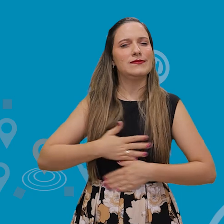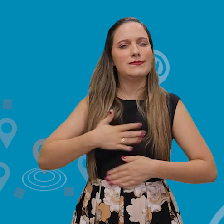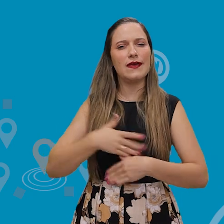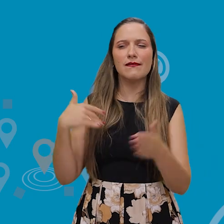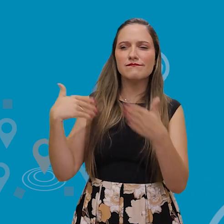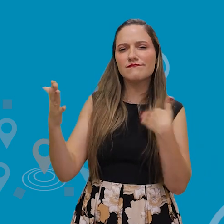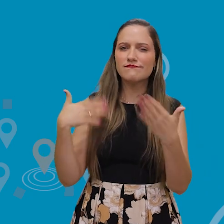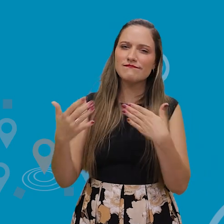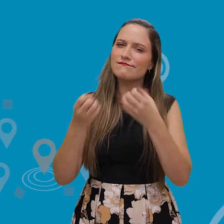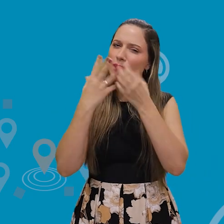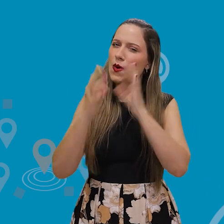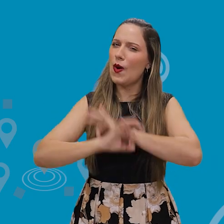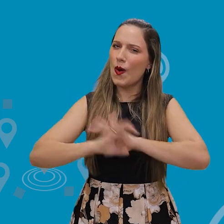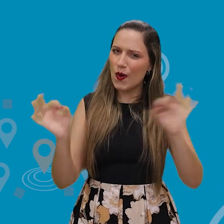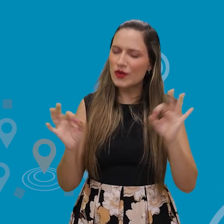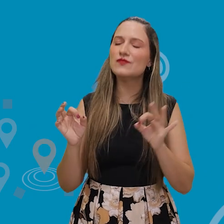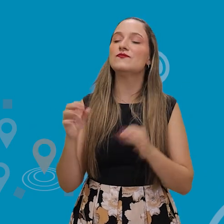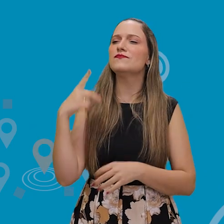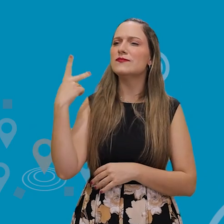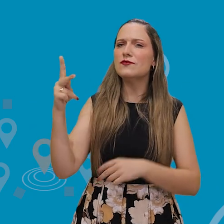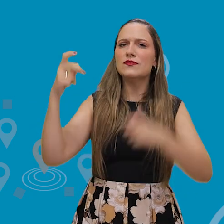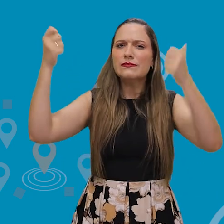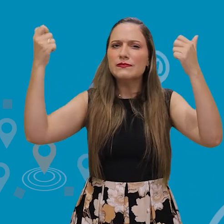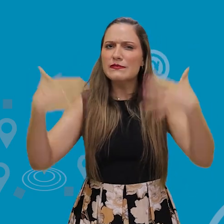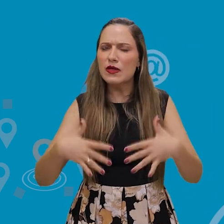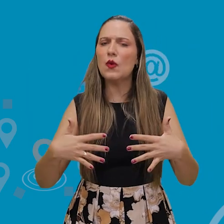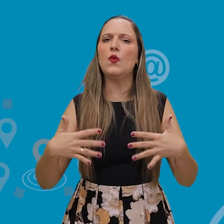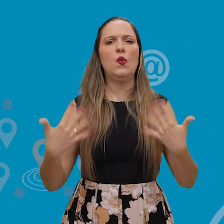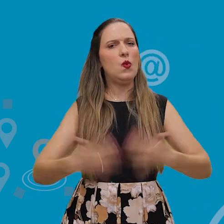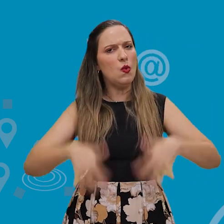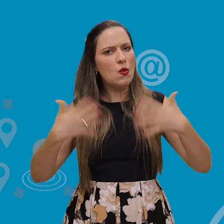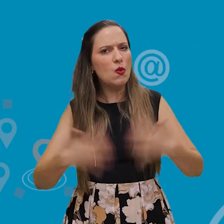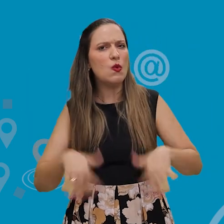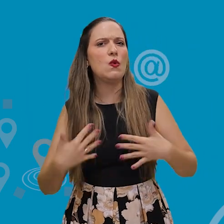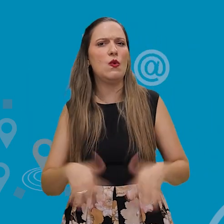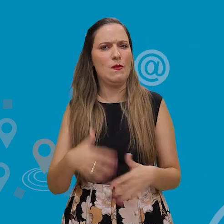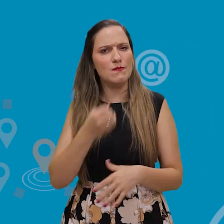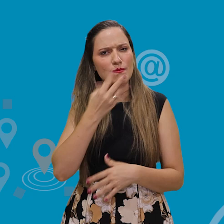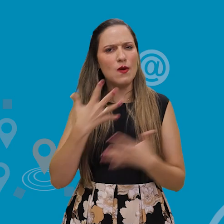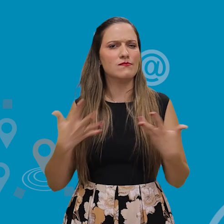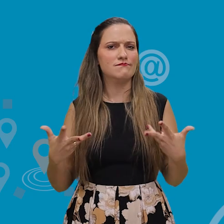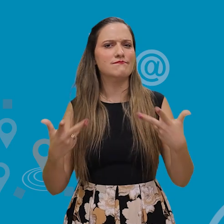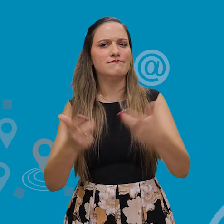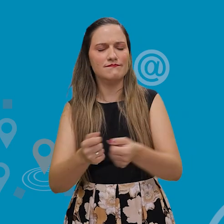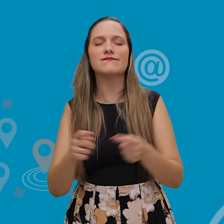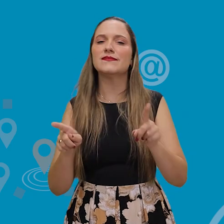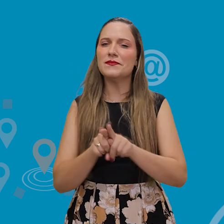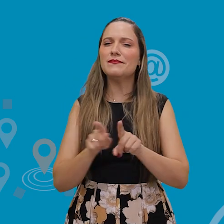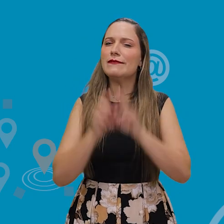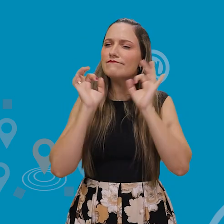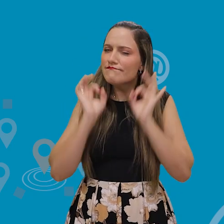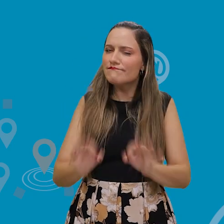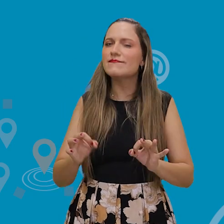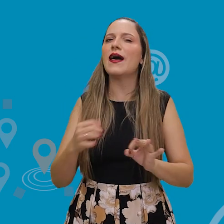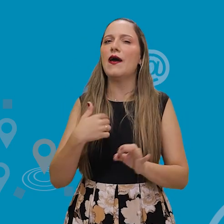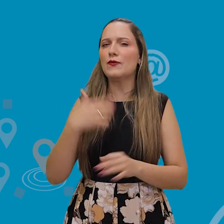participação. Foi um prazer ter o senhor aqui conosco nesse bate-bola que a gente fez. A sua participação foi muito elucidativa e eu